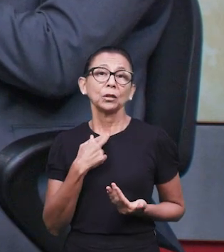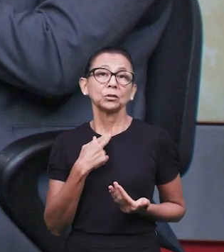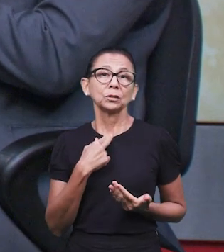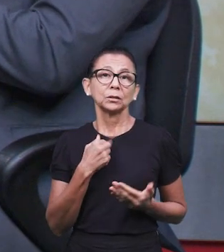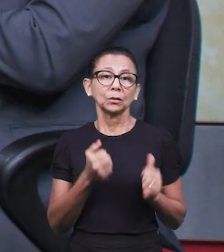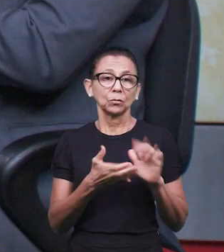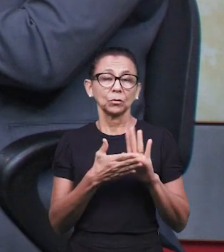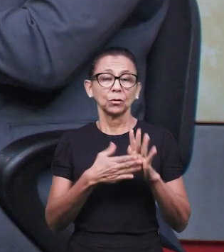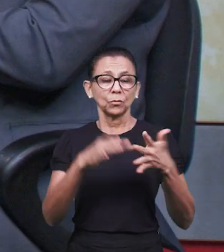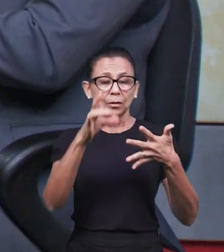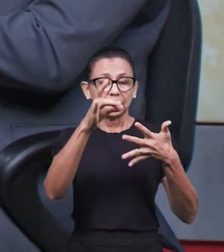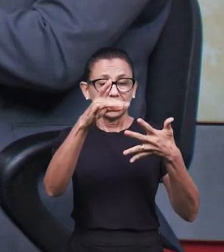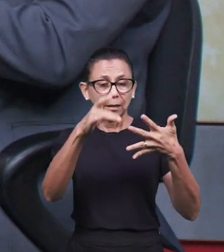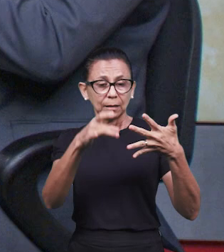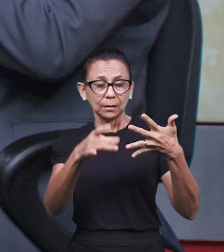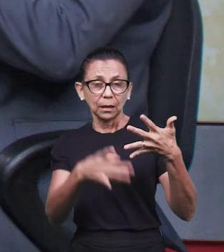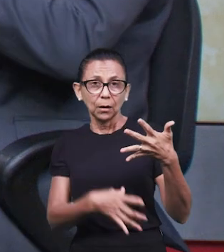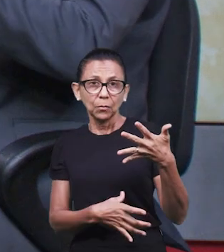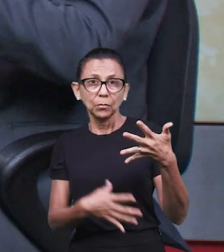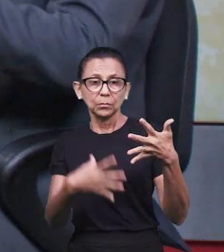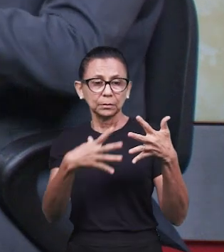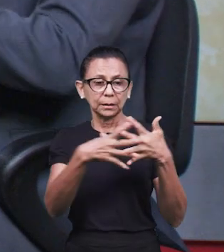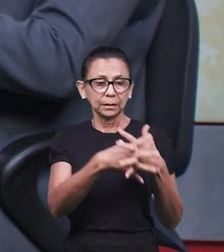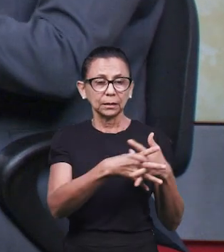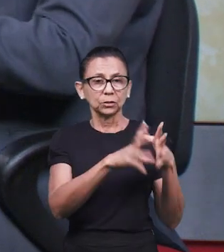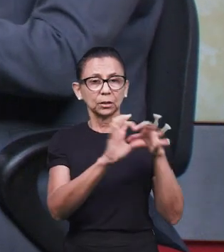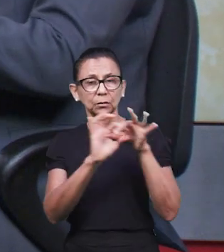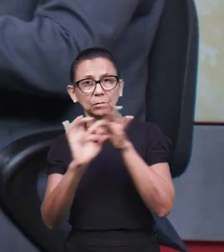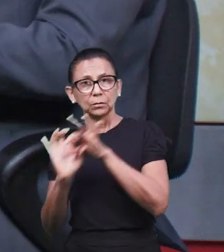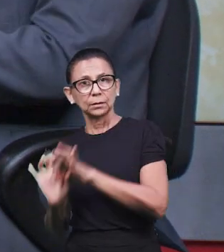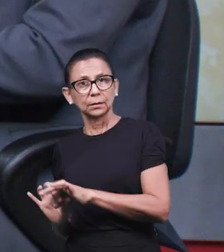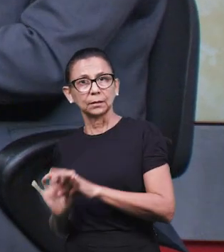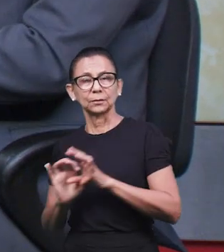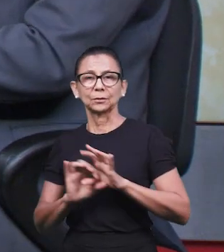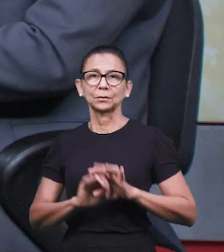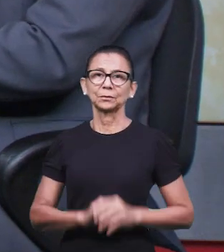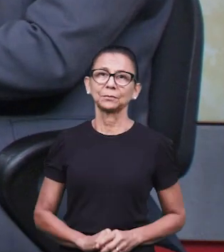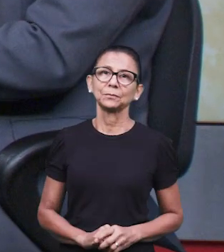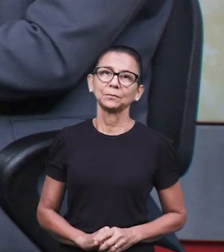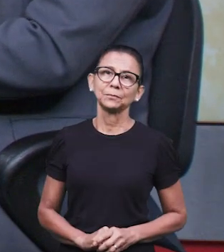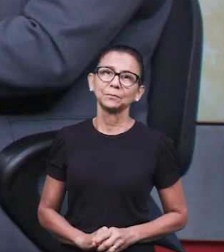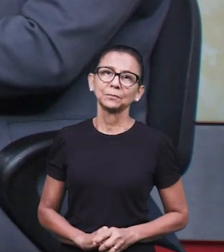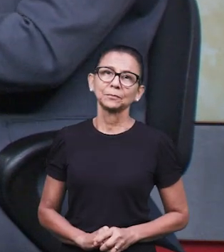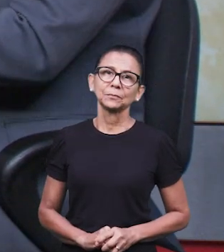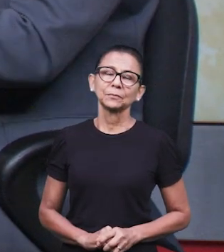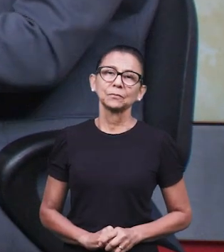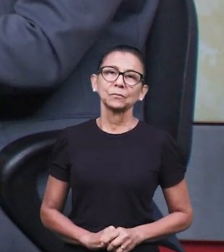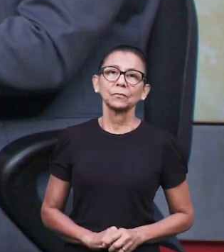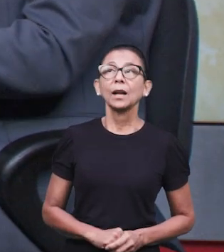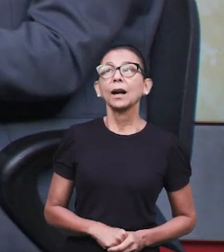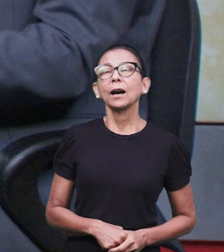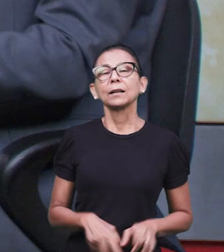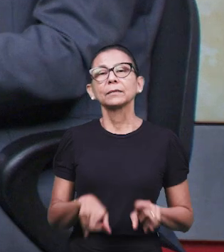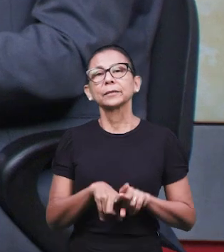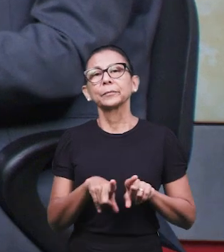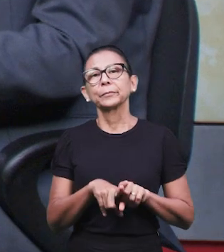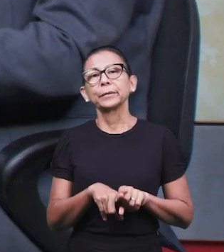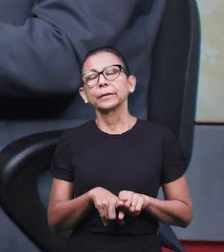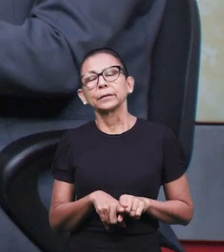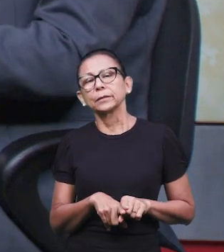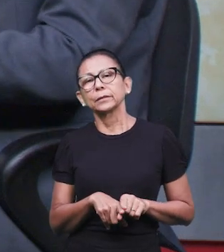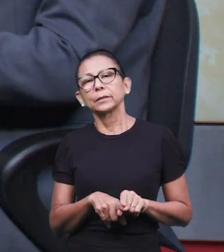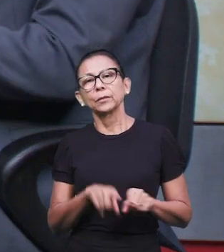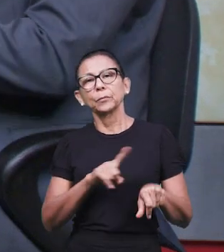louvor, ele tem o seu momento. O louvor Bodas, que é um louvor, né, que é muito conhecido no nosso meio. Botar no meio para as crianças